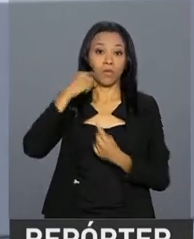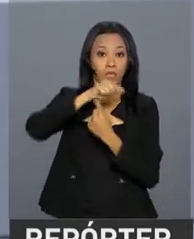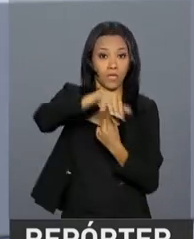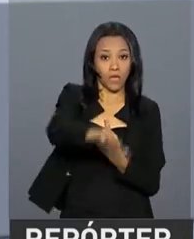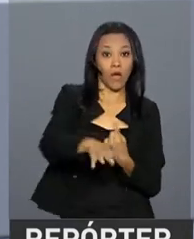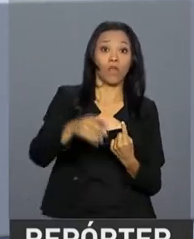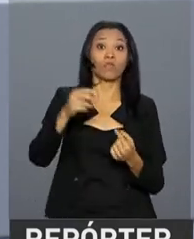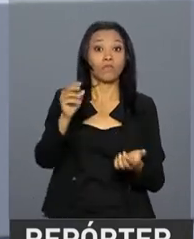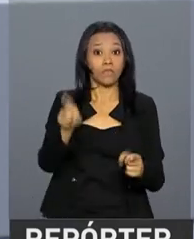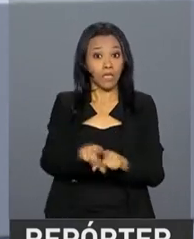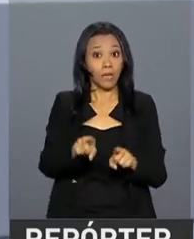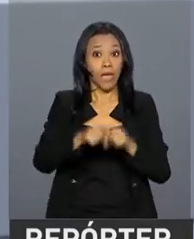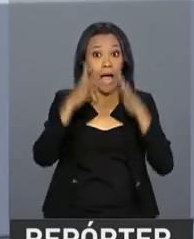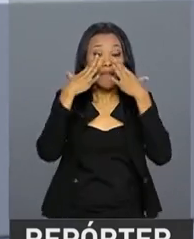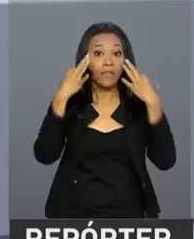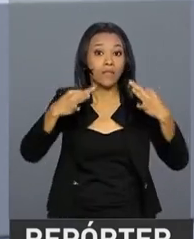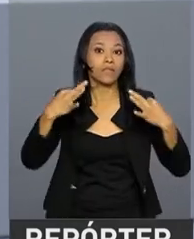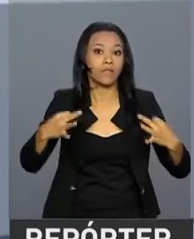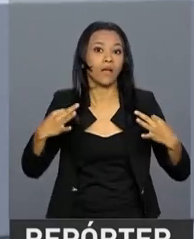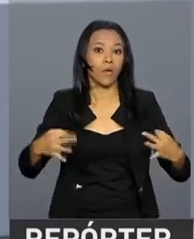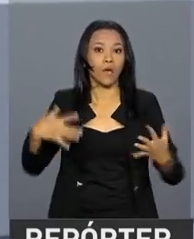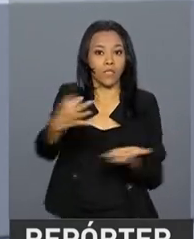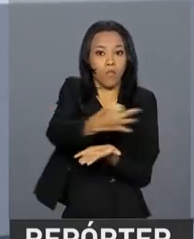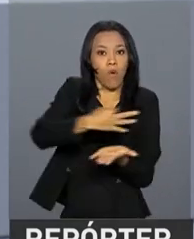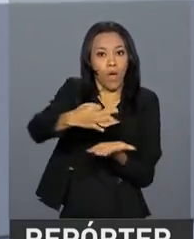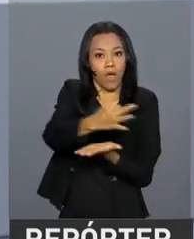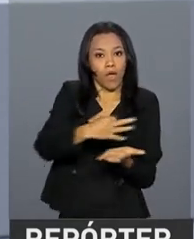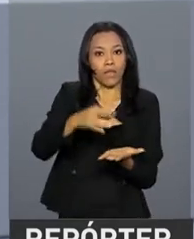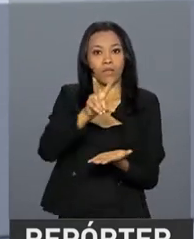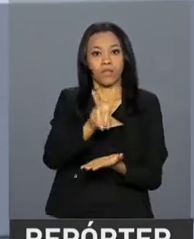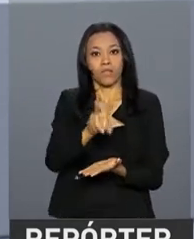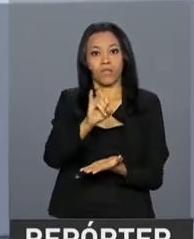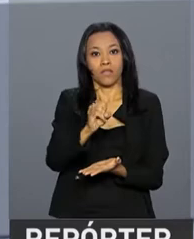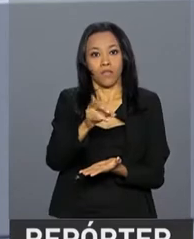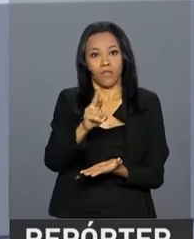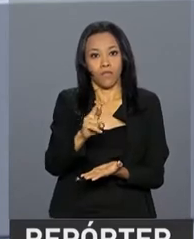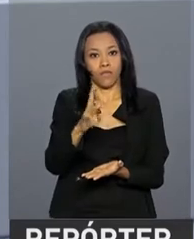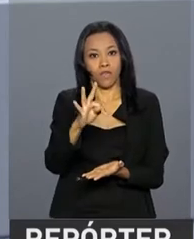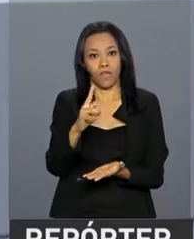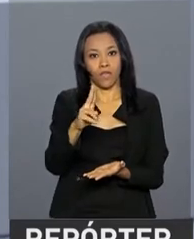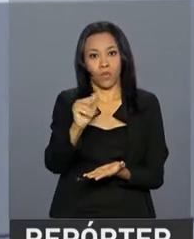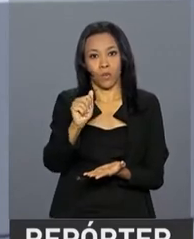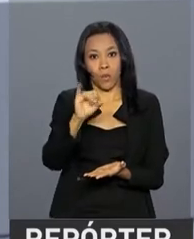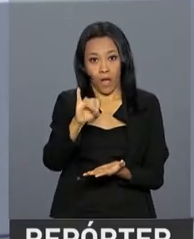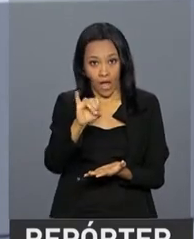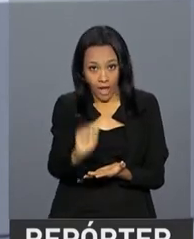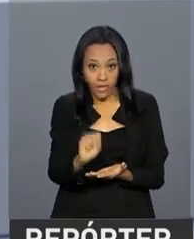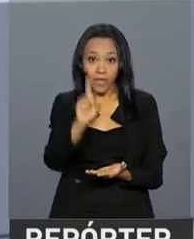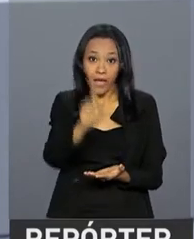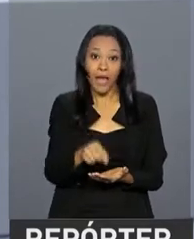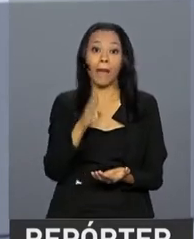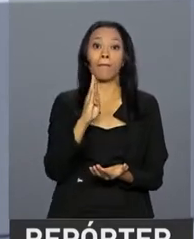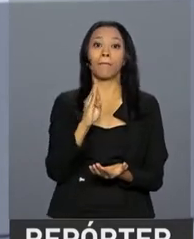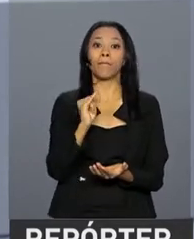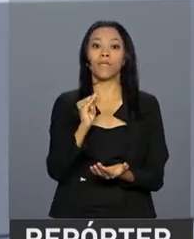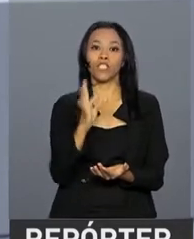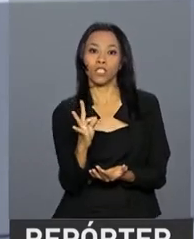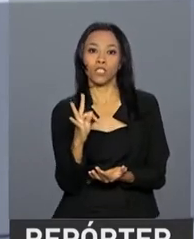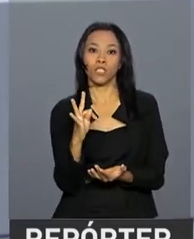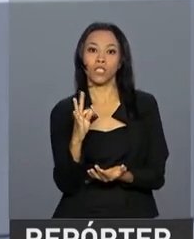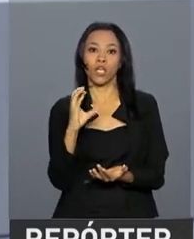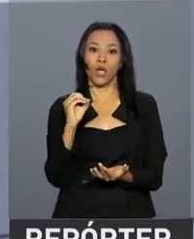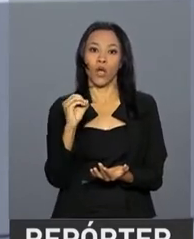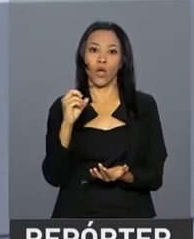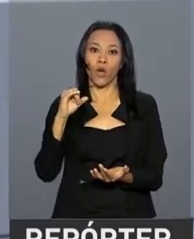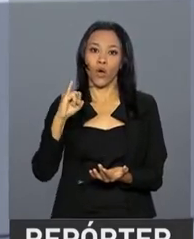um alerta sobre as moedas virtuais. Uma delas, que tem ganhado destaque na imprensa, é a Bitcoin. O presidente do Banco